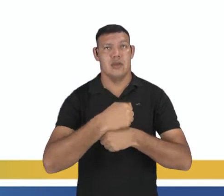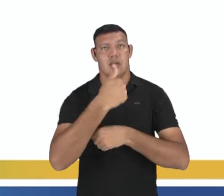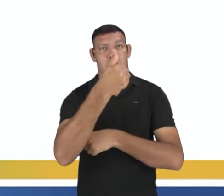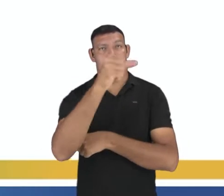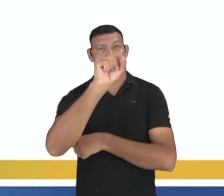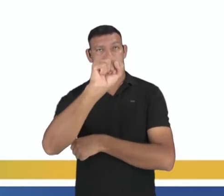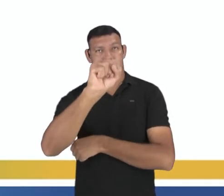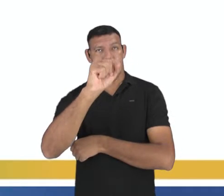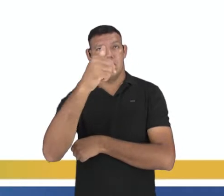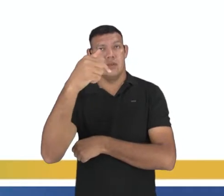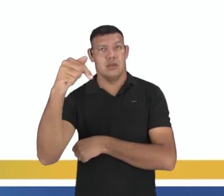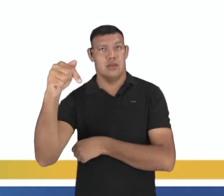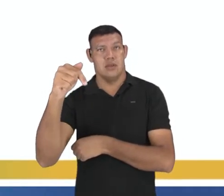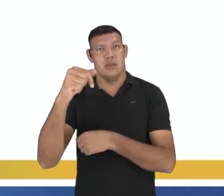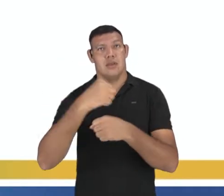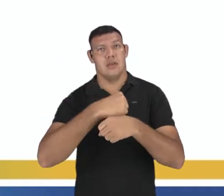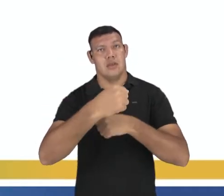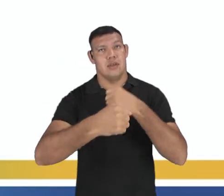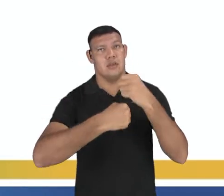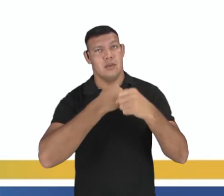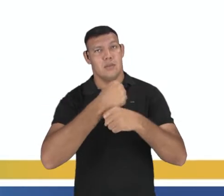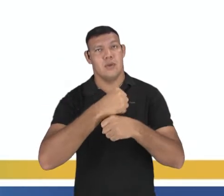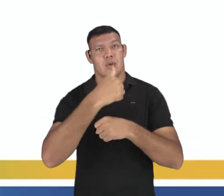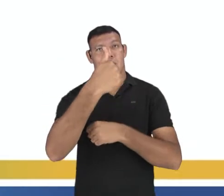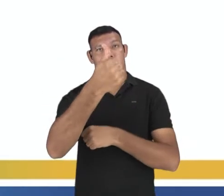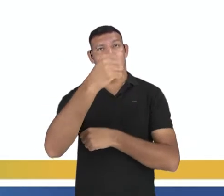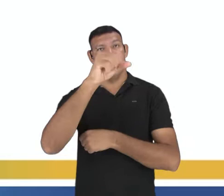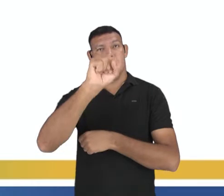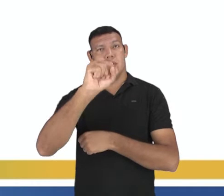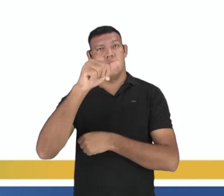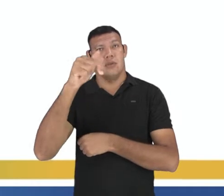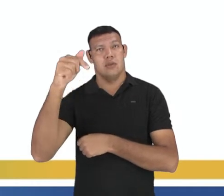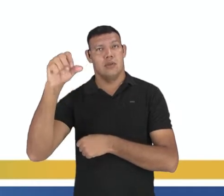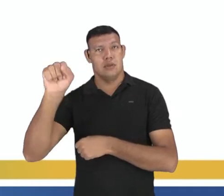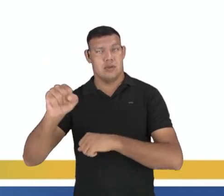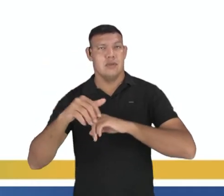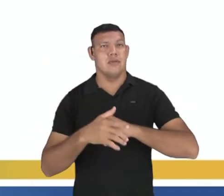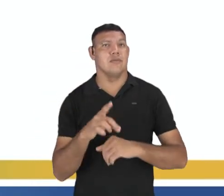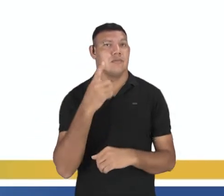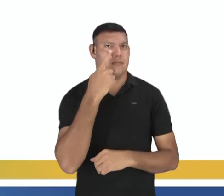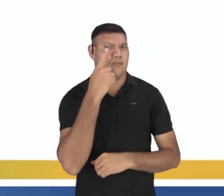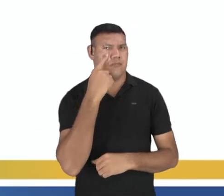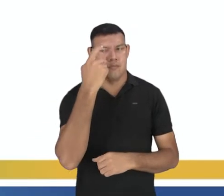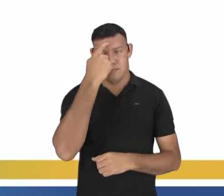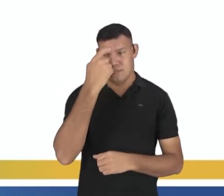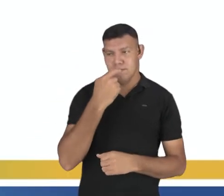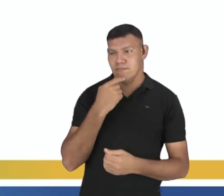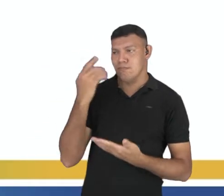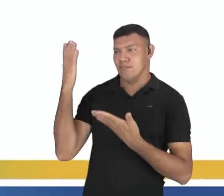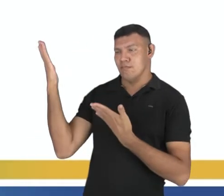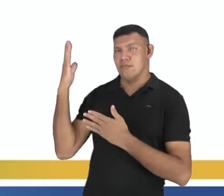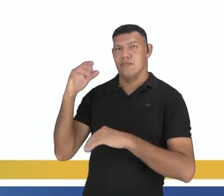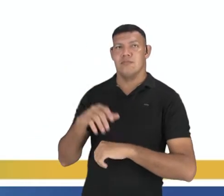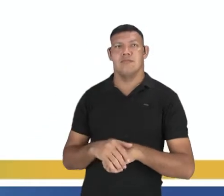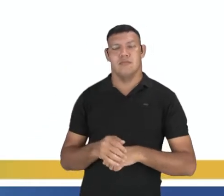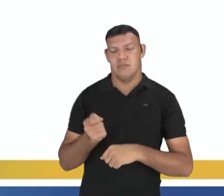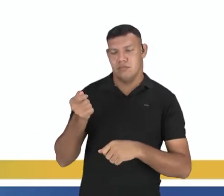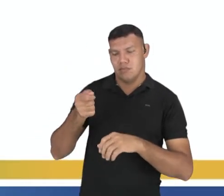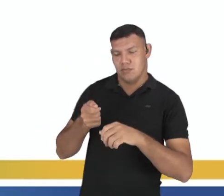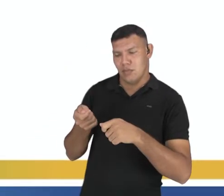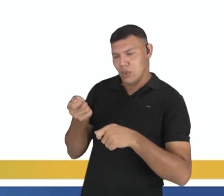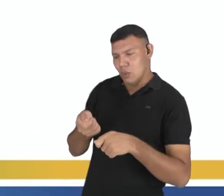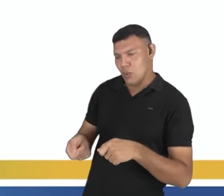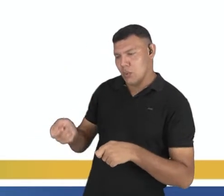reproduziu o som olha só como era bonito né o fonógrafo ele tem essa essa caixa né um